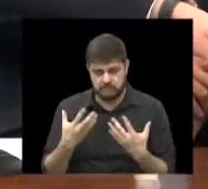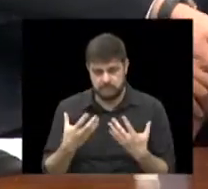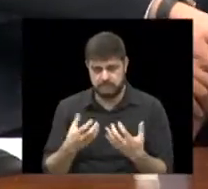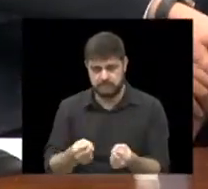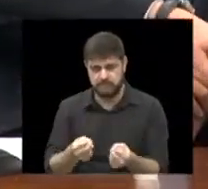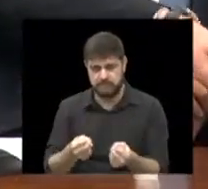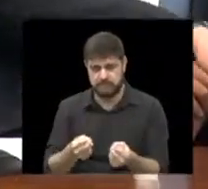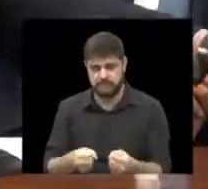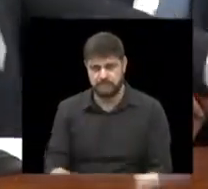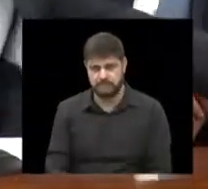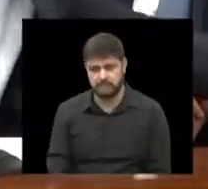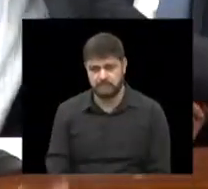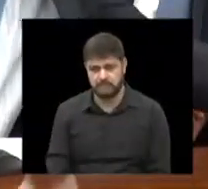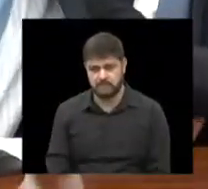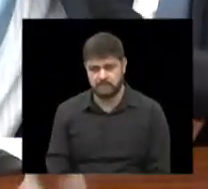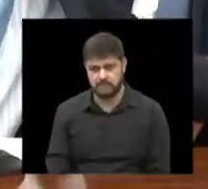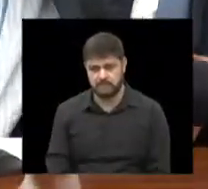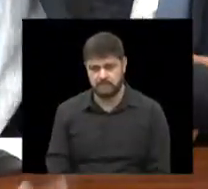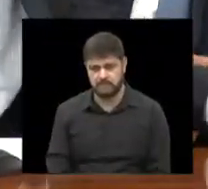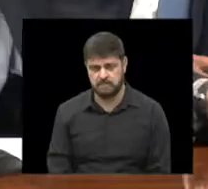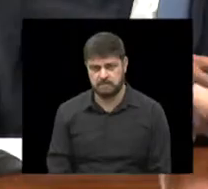favoráveis